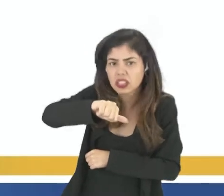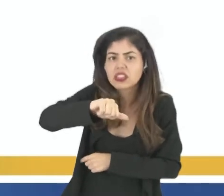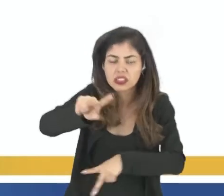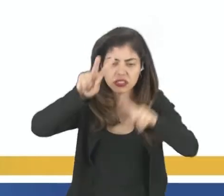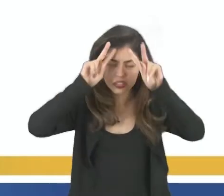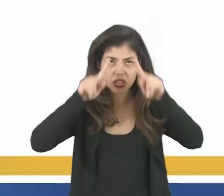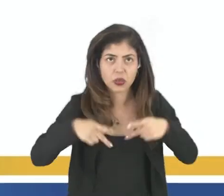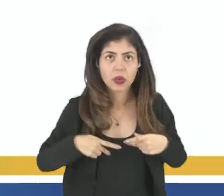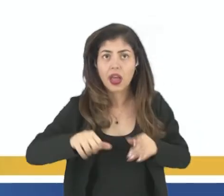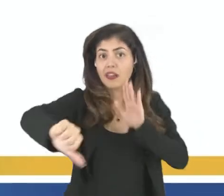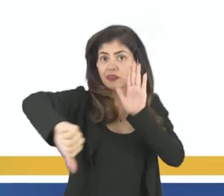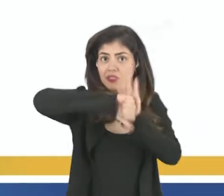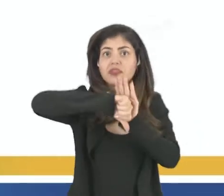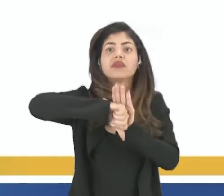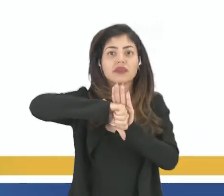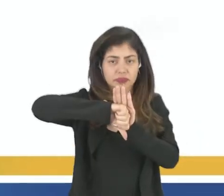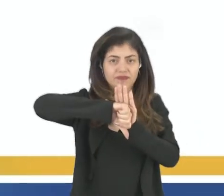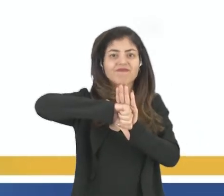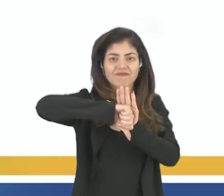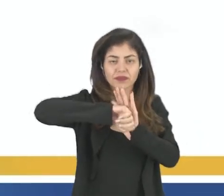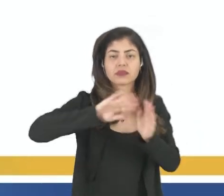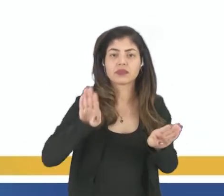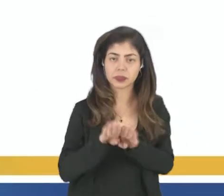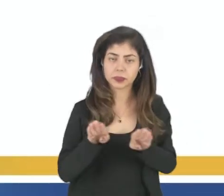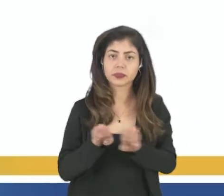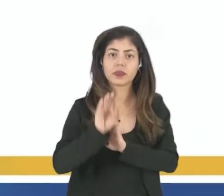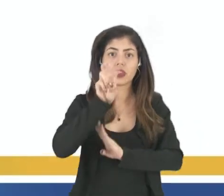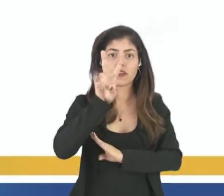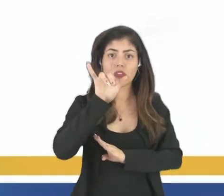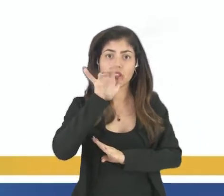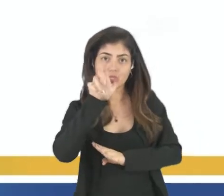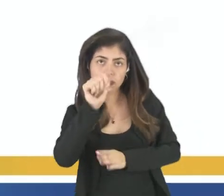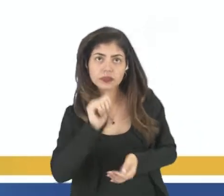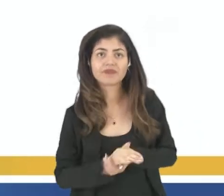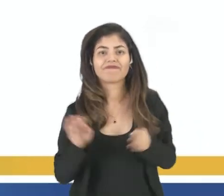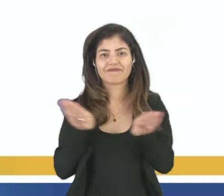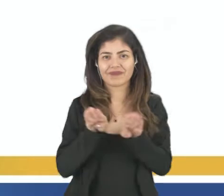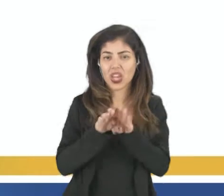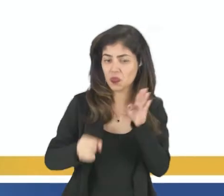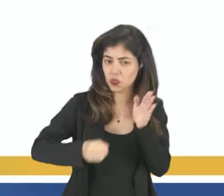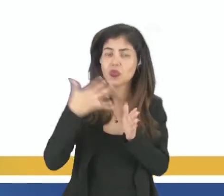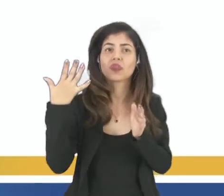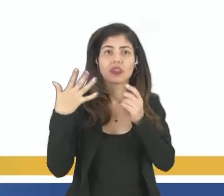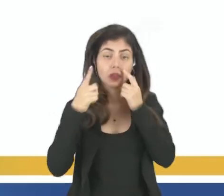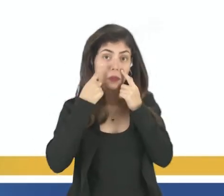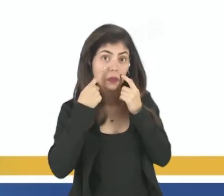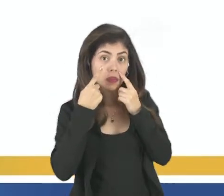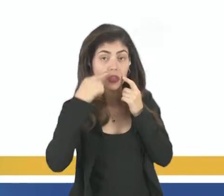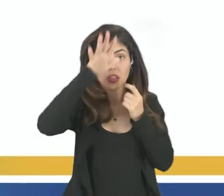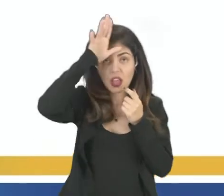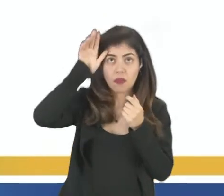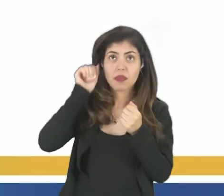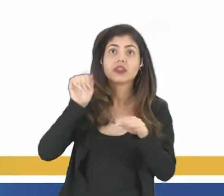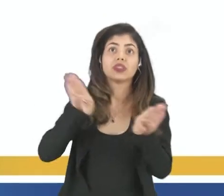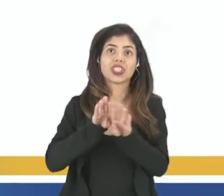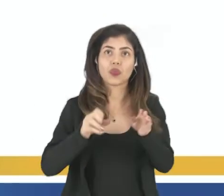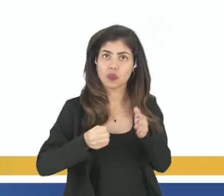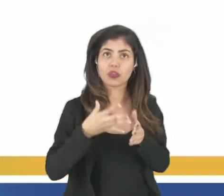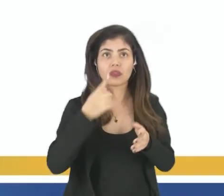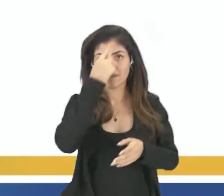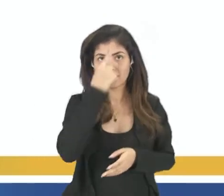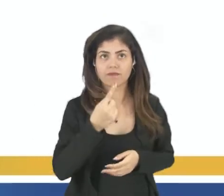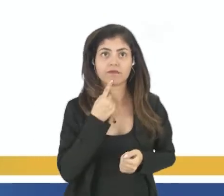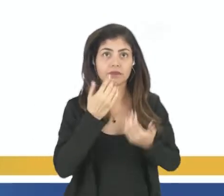humano, como, por exemplo, a violência e a selvageria. Eu trouxe um caso, mas são vários, que aconteceu aqui na Amazônia. Vejam a notícia, não coloquei a imagem,